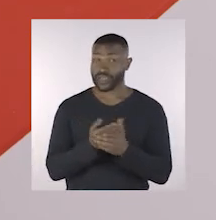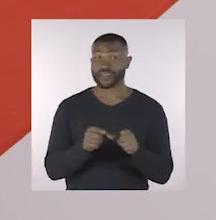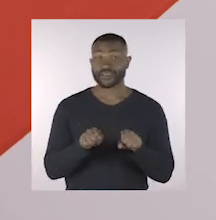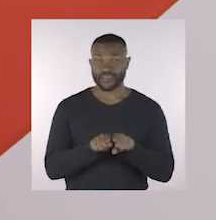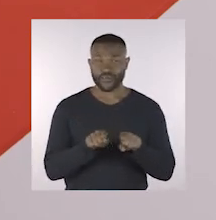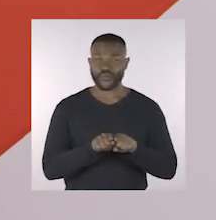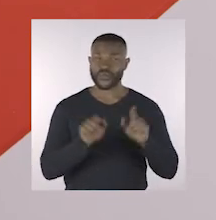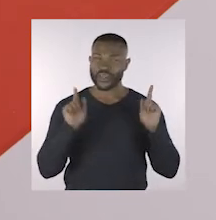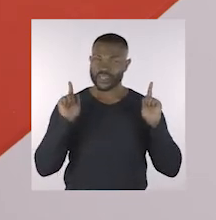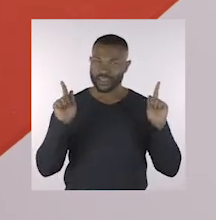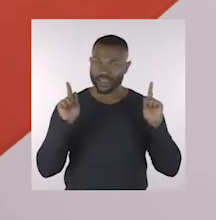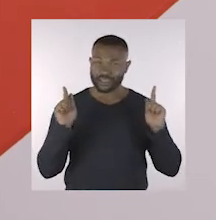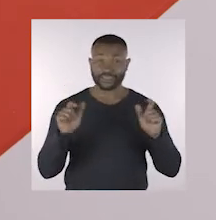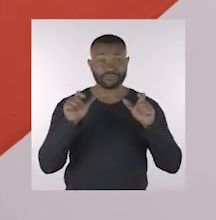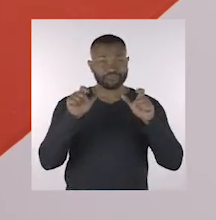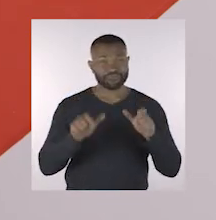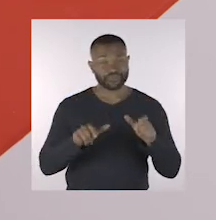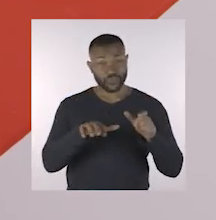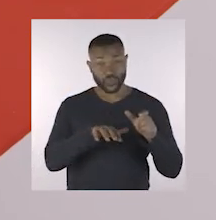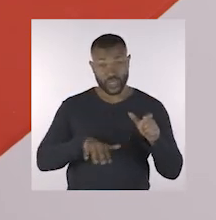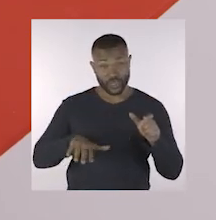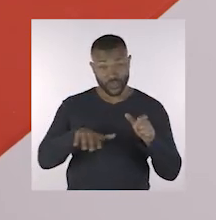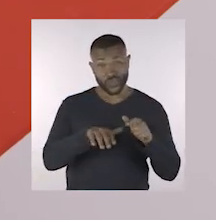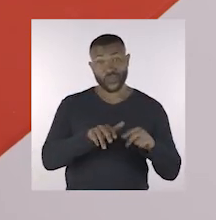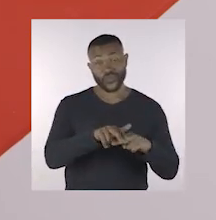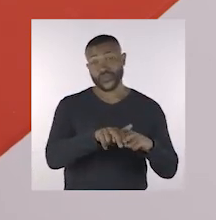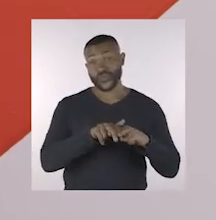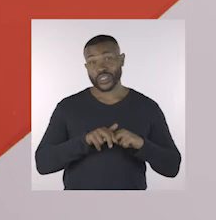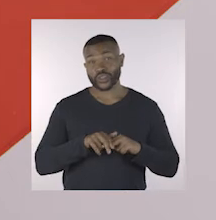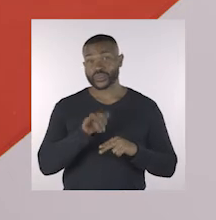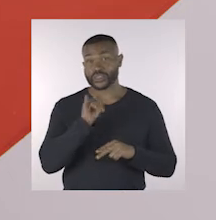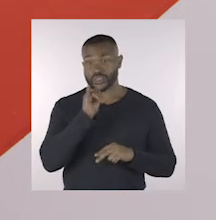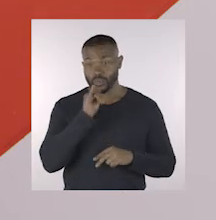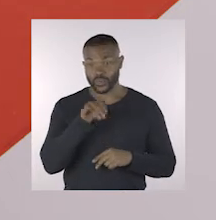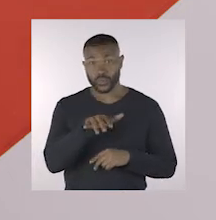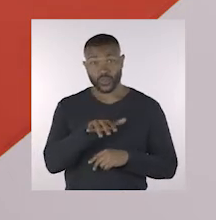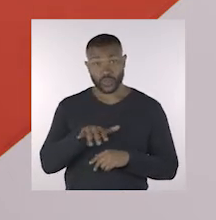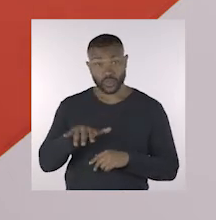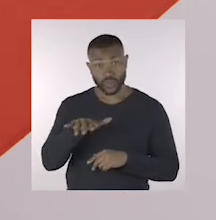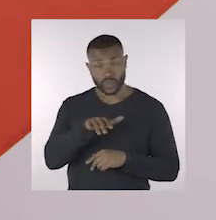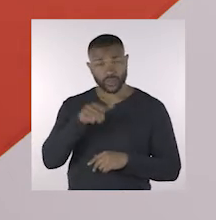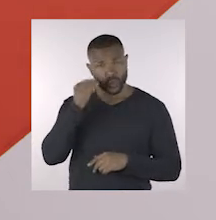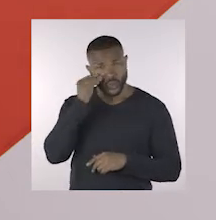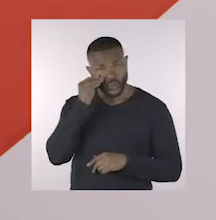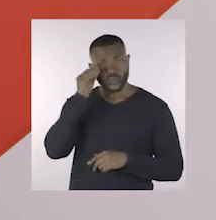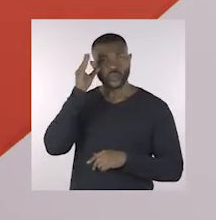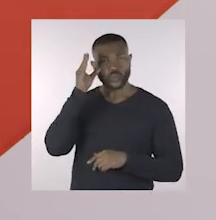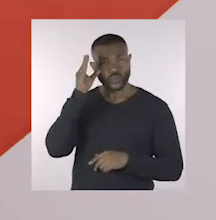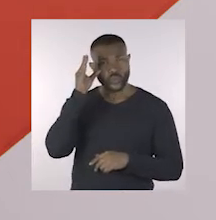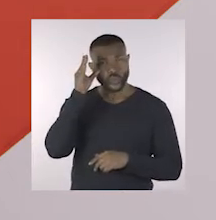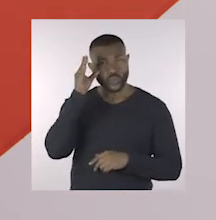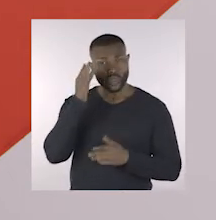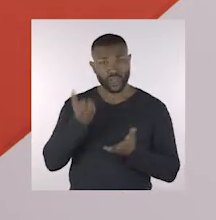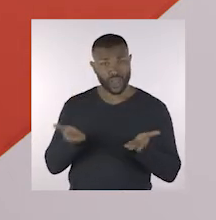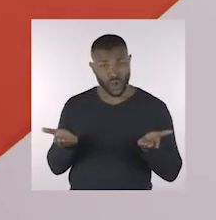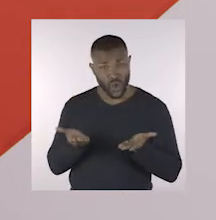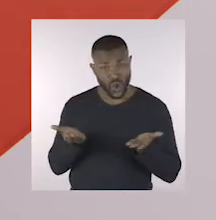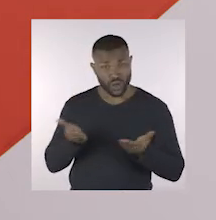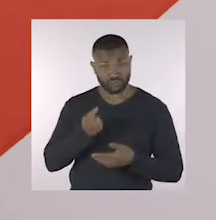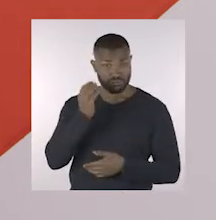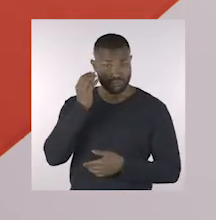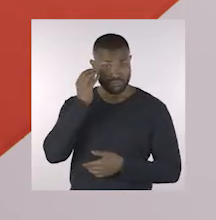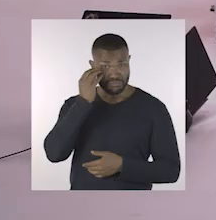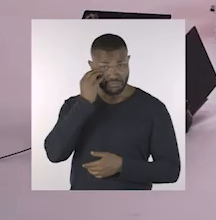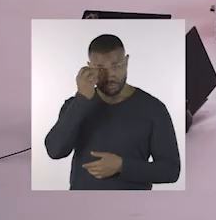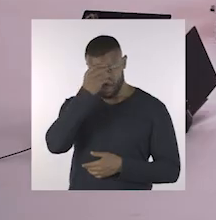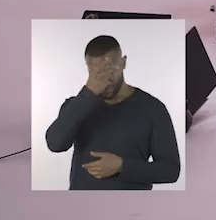estudar e ter lazer no próprio bairro por isso que só na área de cultura que